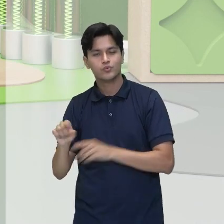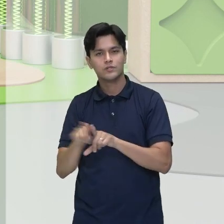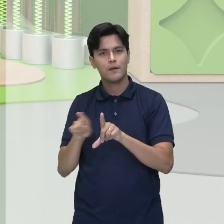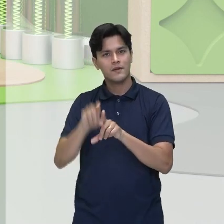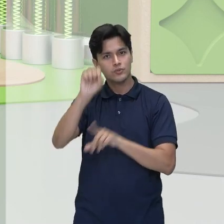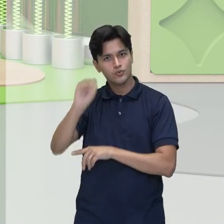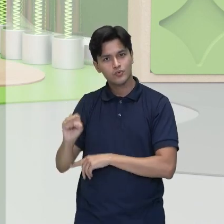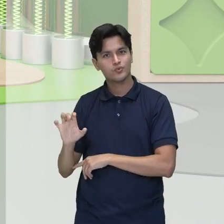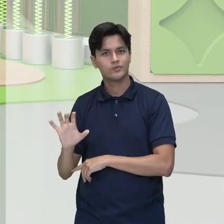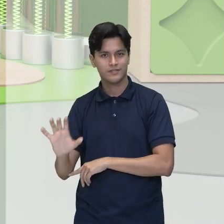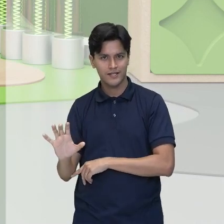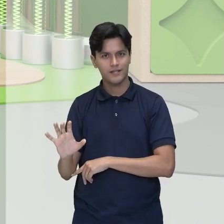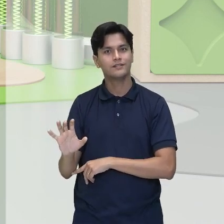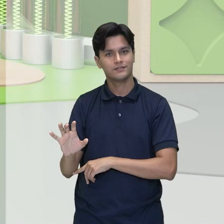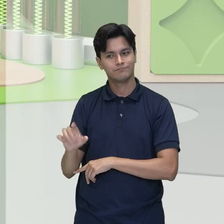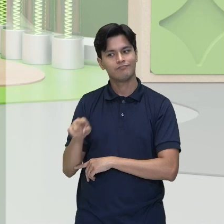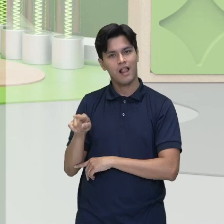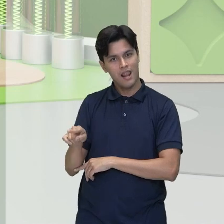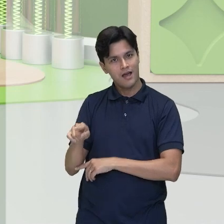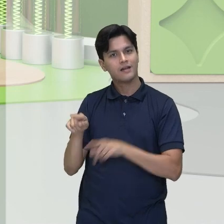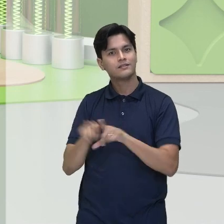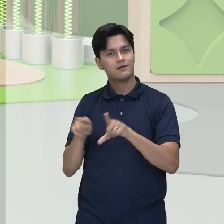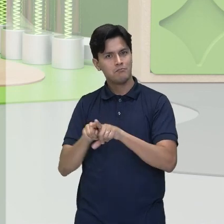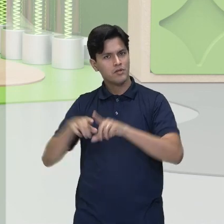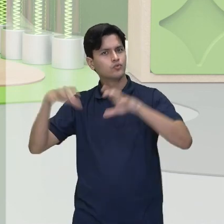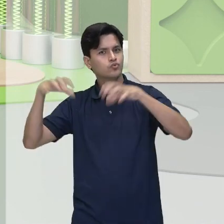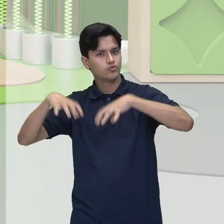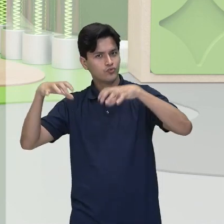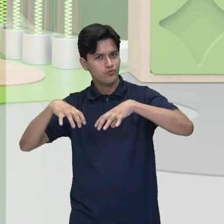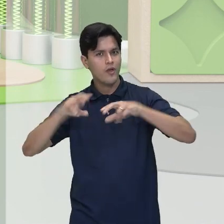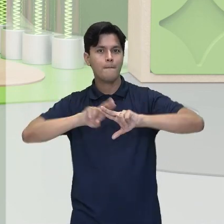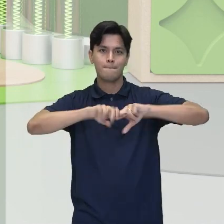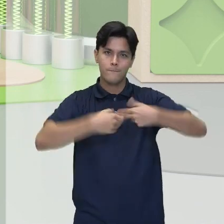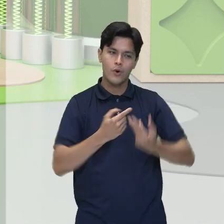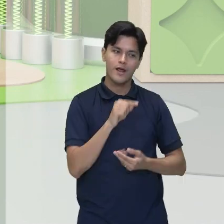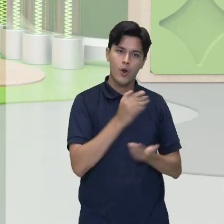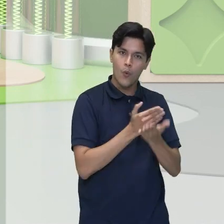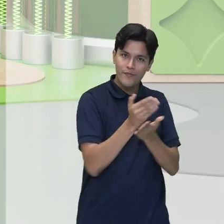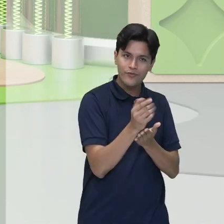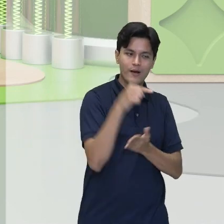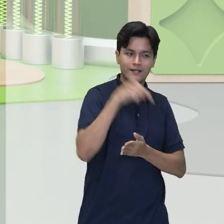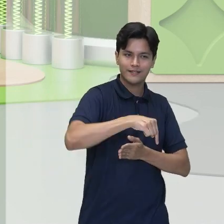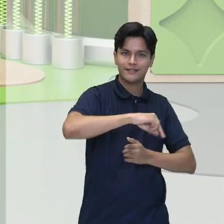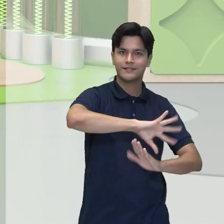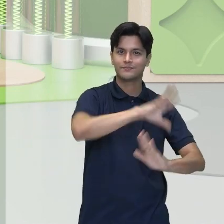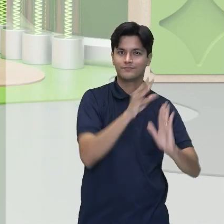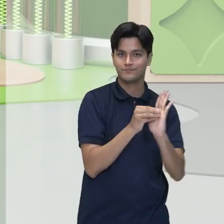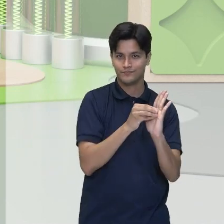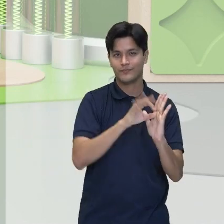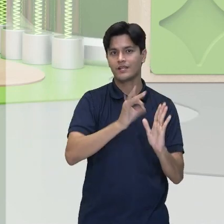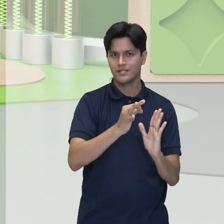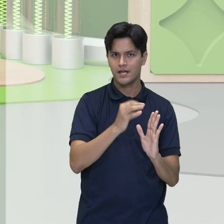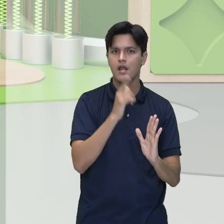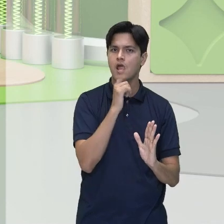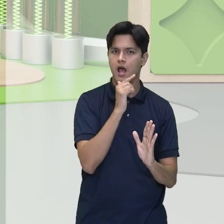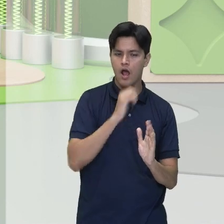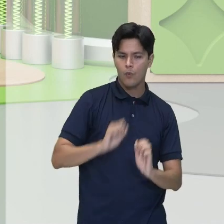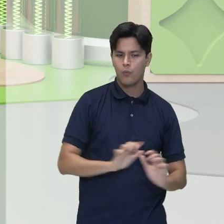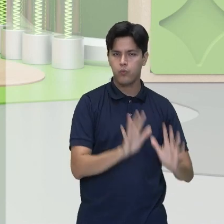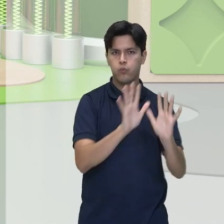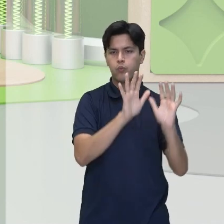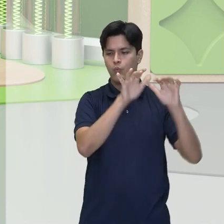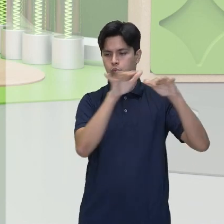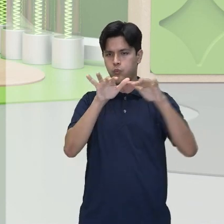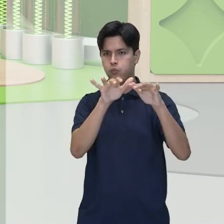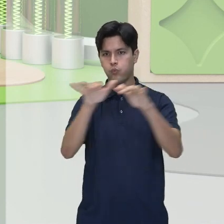é formado essa quantidade de chuva, né, essa espécie de rio voador que vai em direção a esses outros